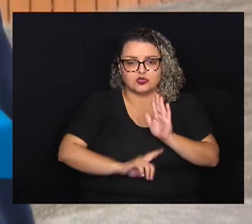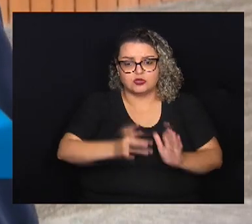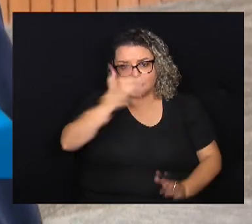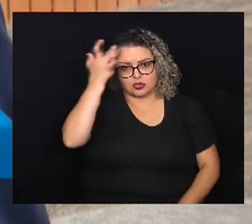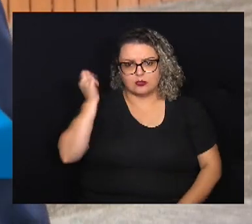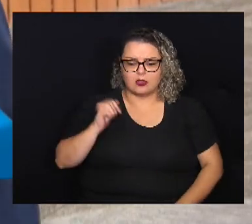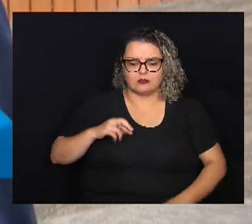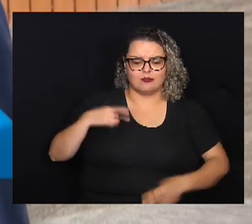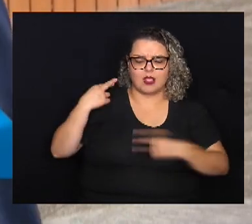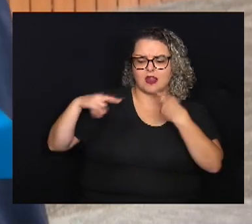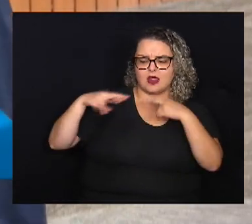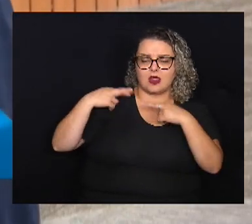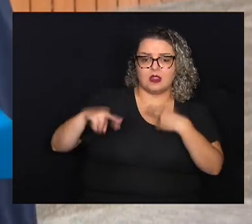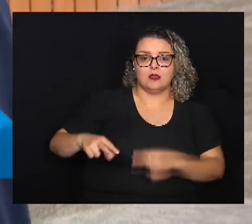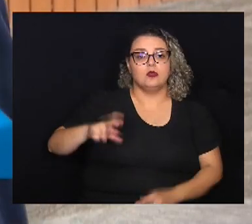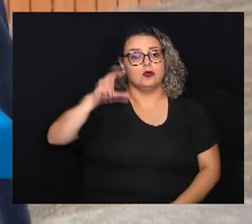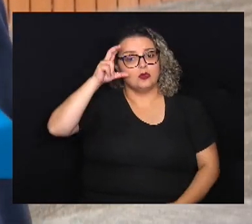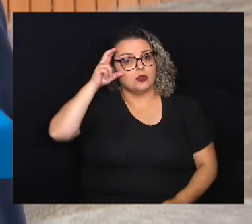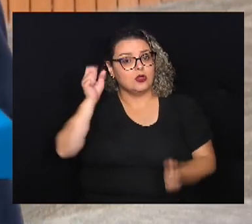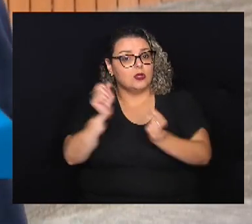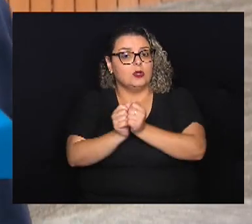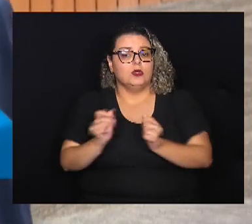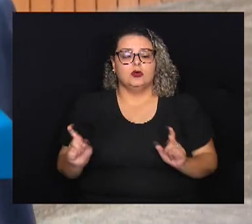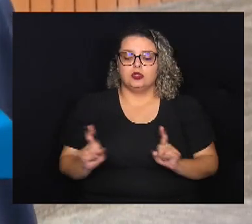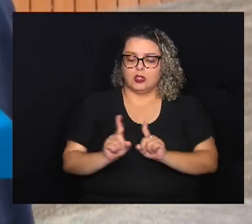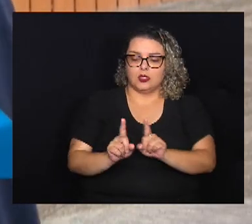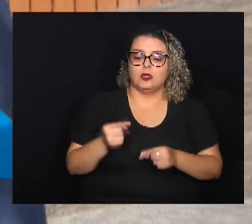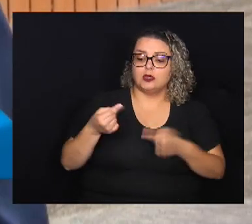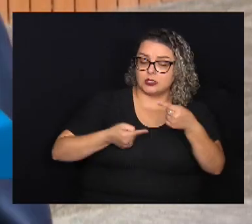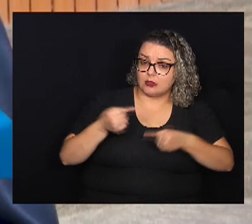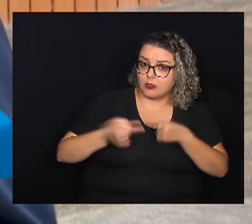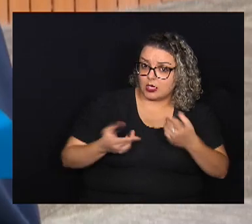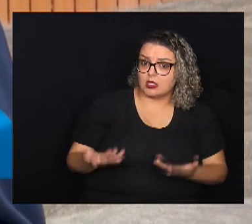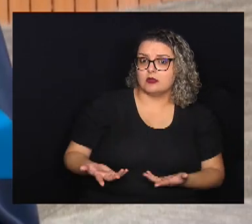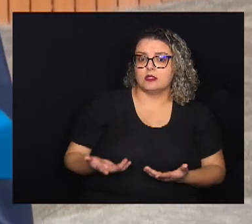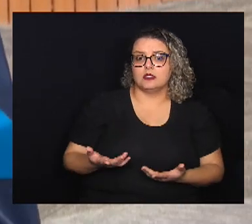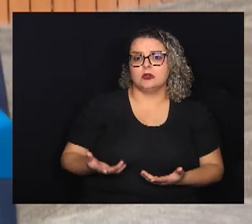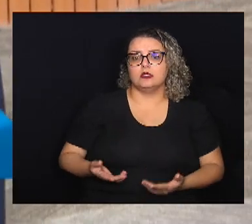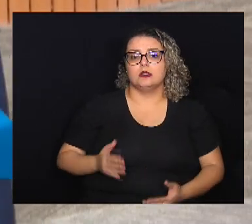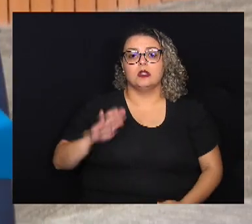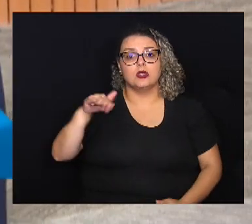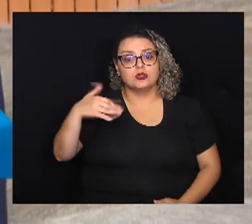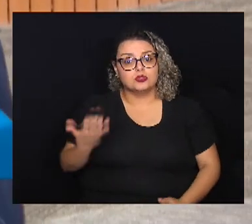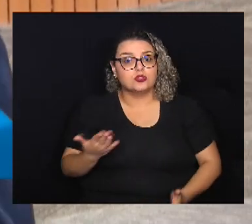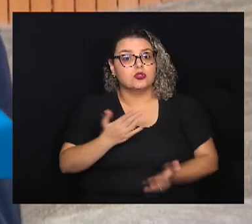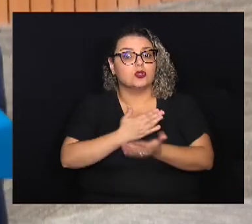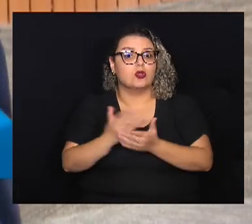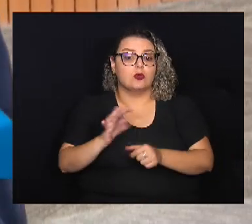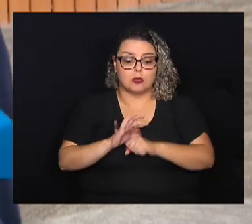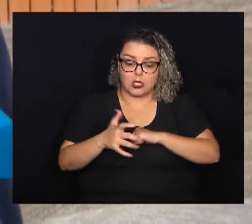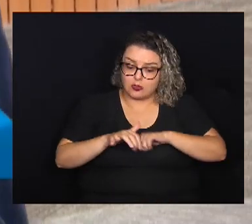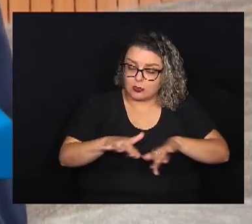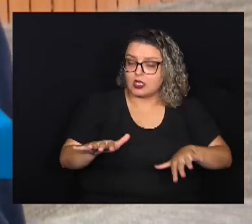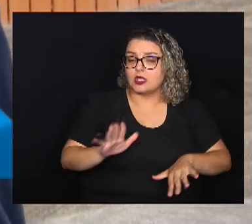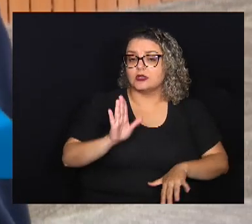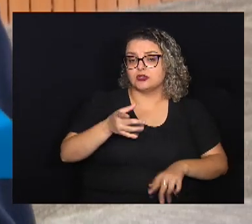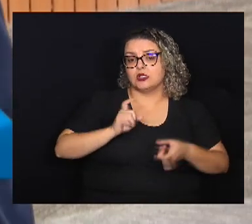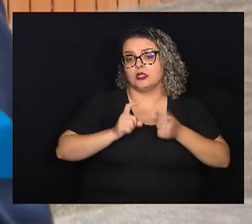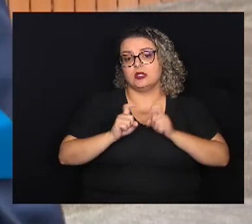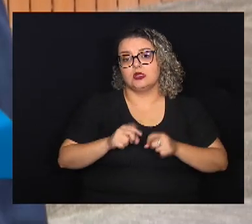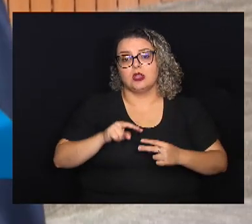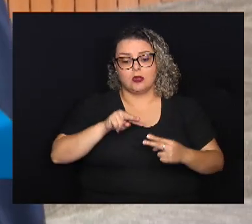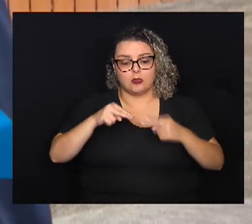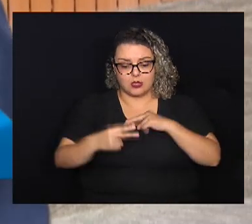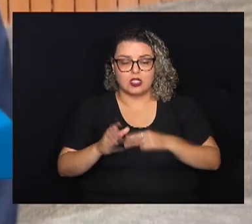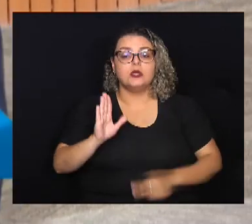reclamação e o vereador Carlinhos junto comigo nós debatemos muito isso desde quando começou a pandemia já nas reuniões virtuais